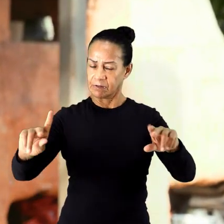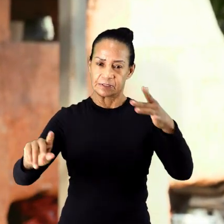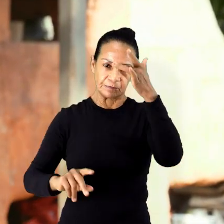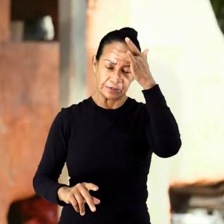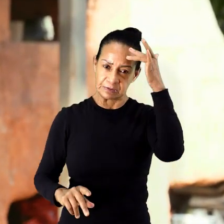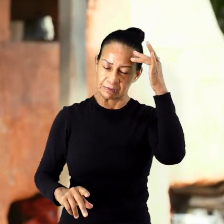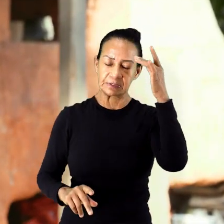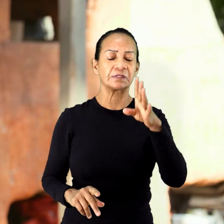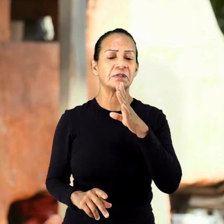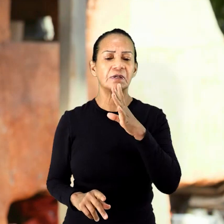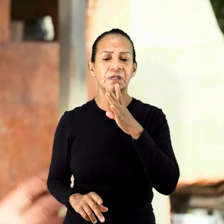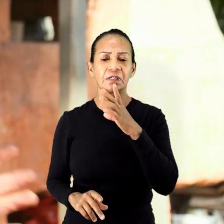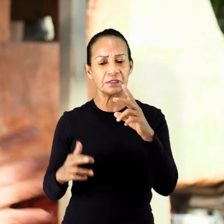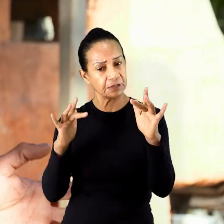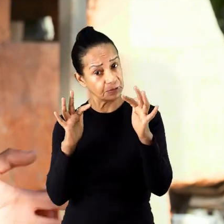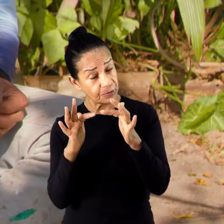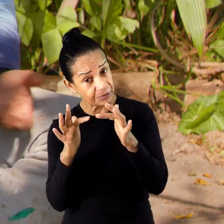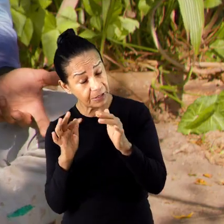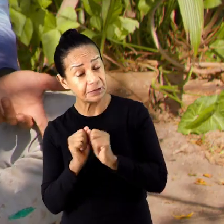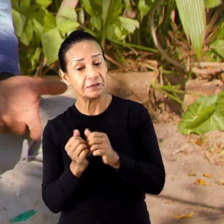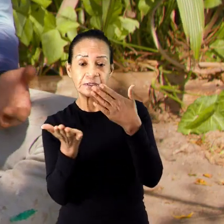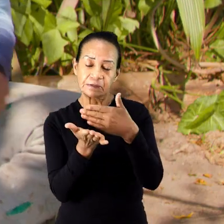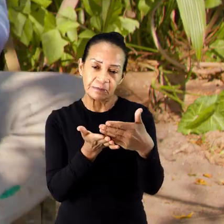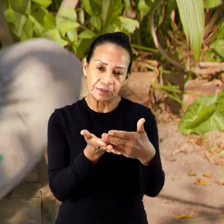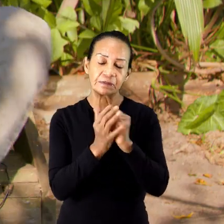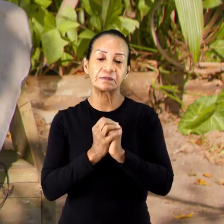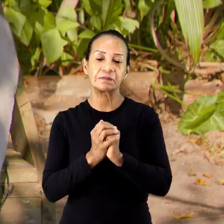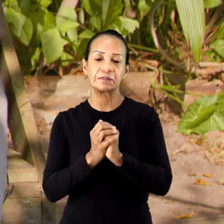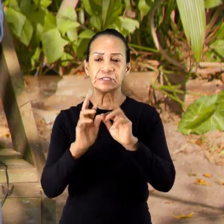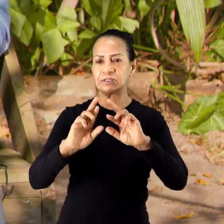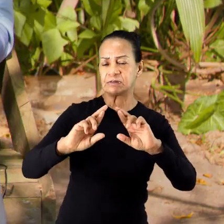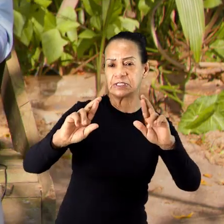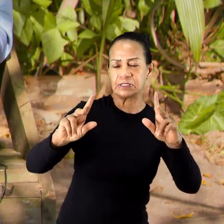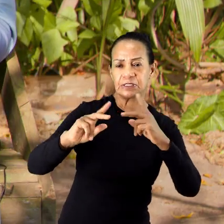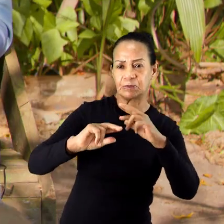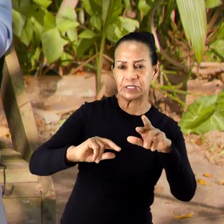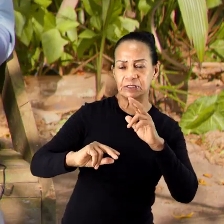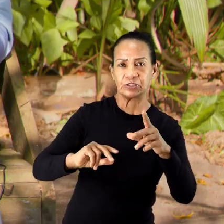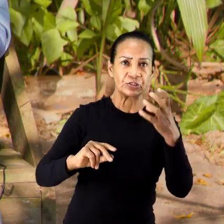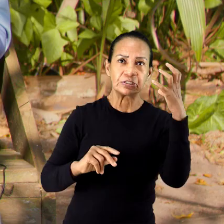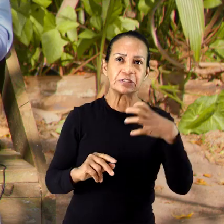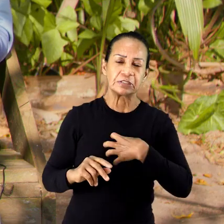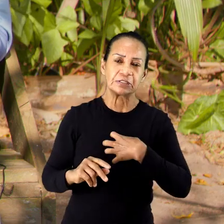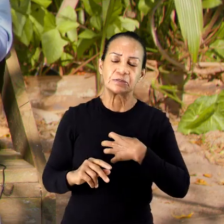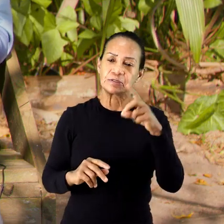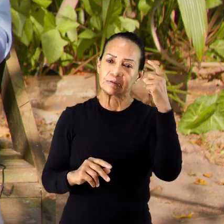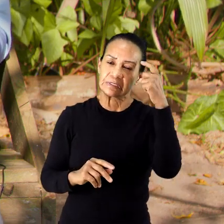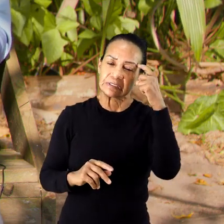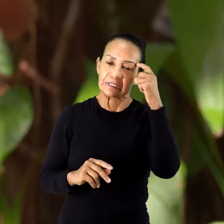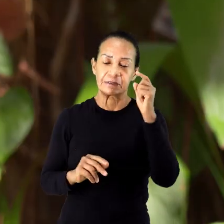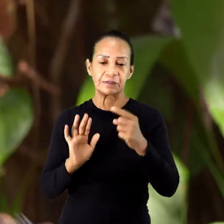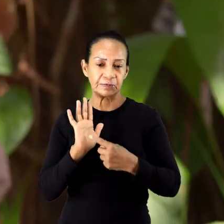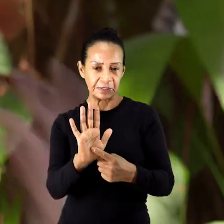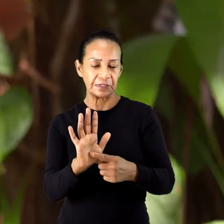pessoas legais ali, de grupos que eu já tenho, assim, um contato, entende? Já está iniciado e de diferentes linguagens, que é muito legal também,